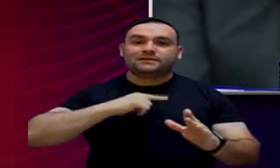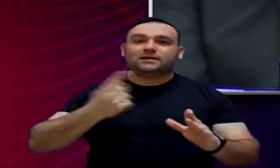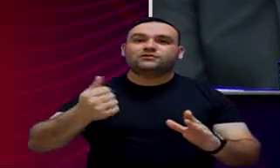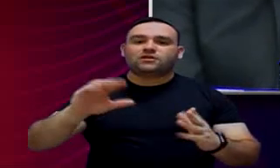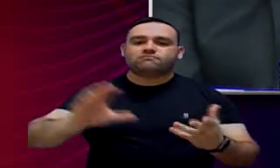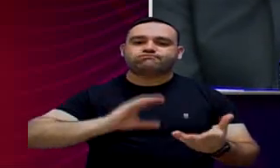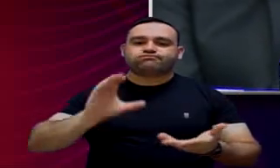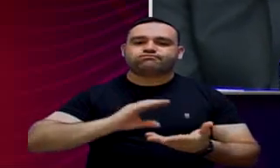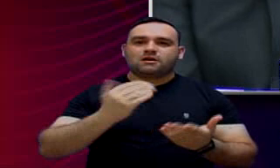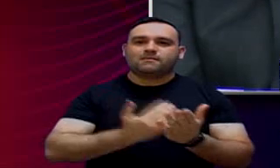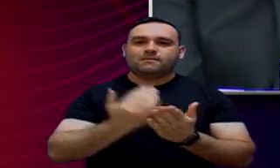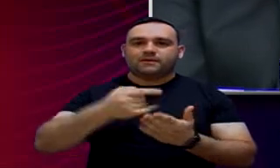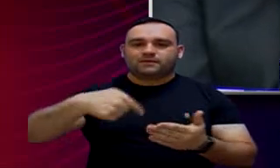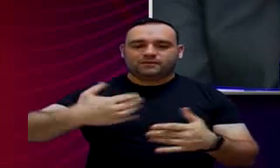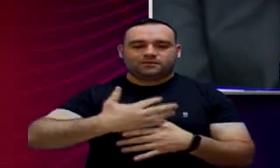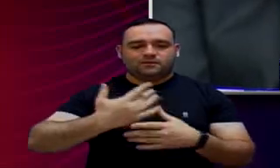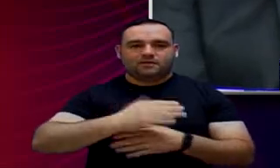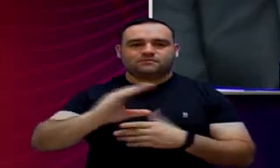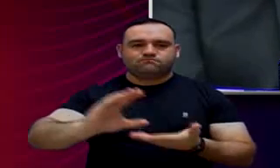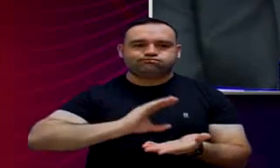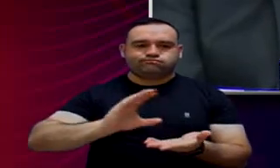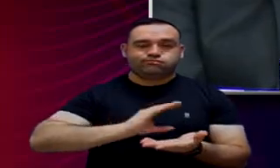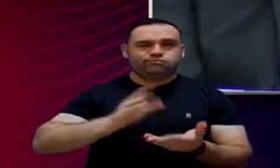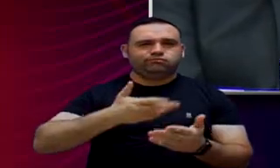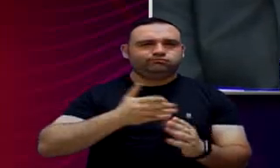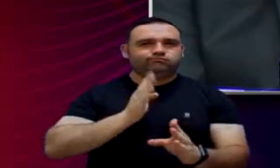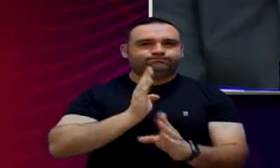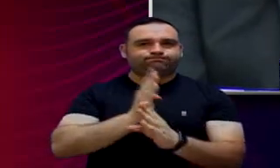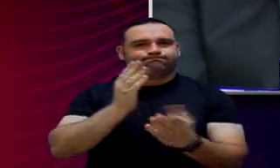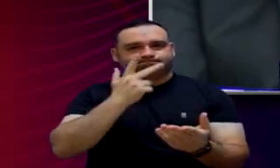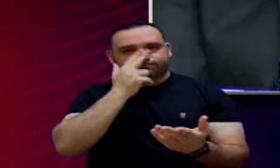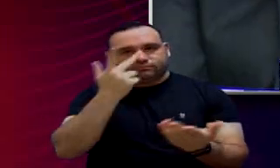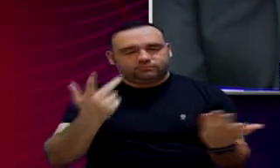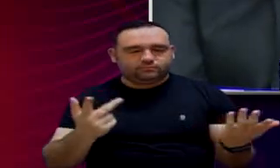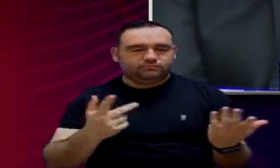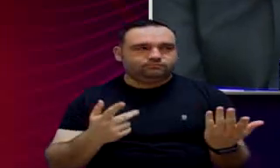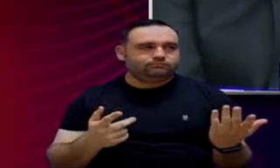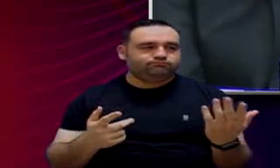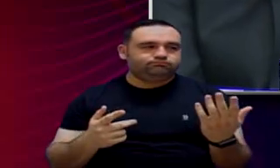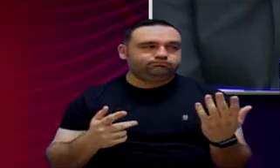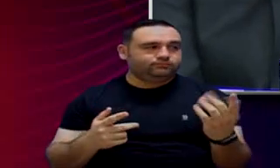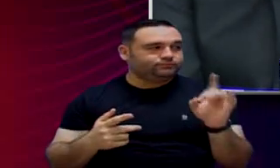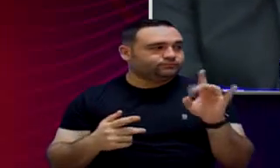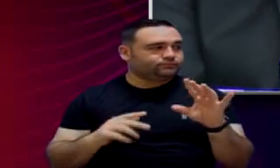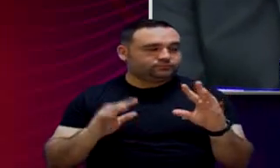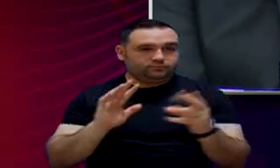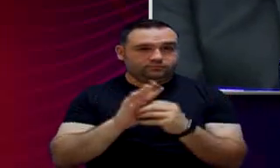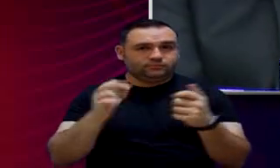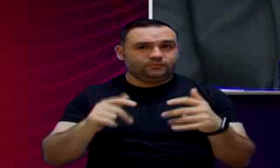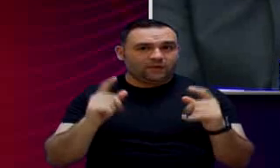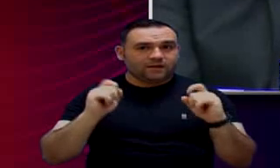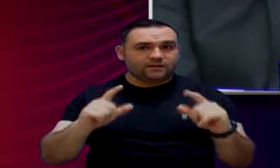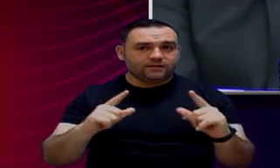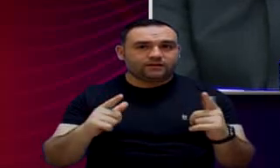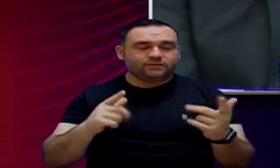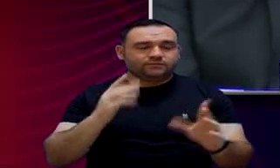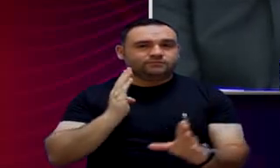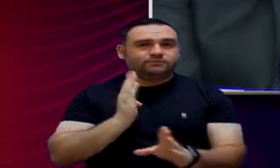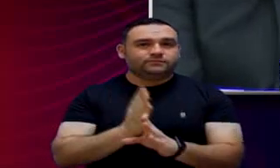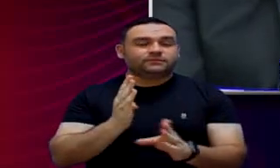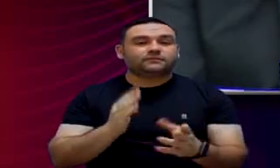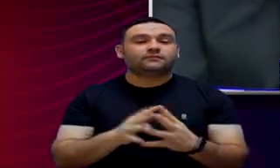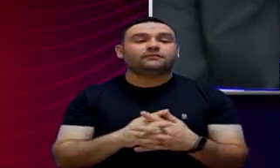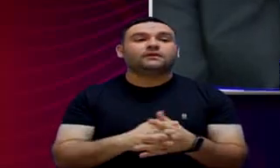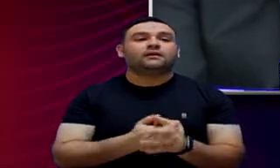recurso na cidade né então acho que essa Coincidência né ela só para pontuar bem interessante essa coincidência